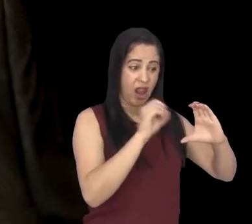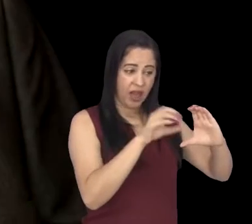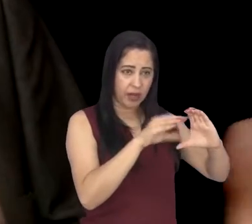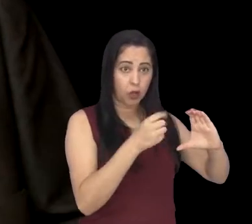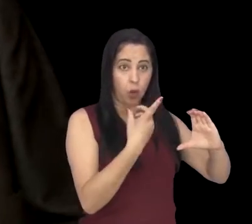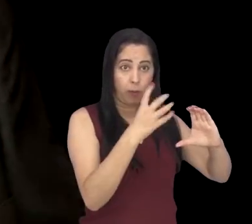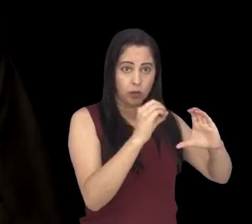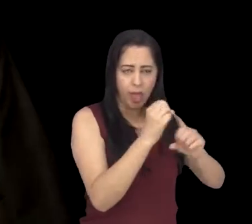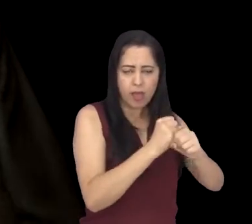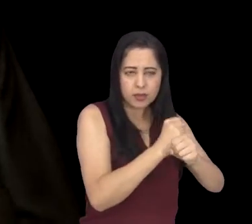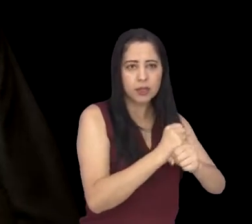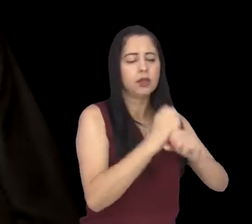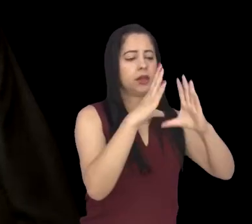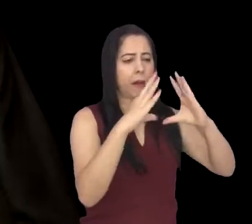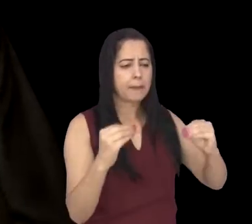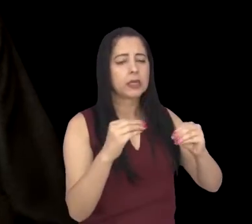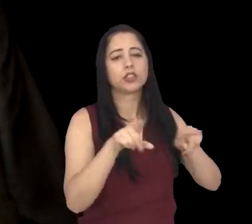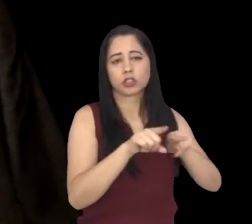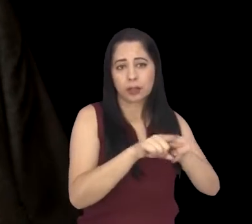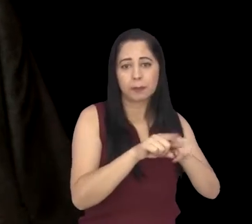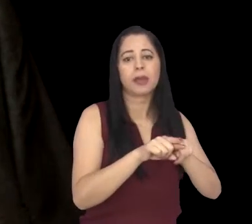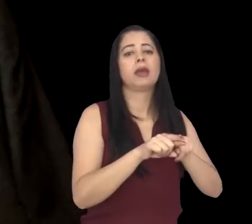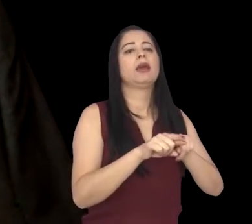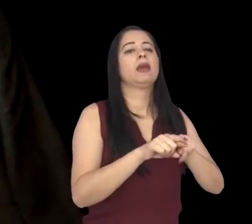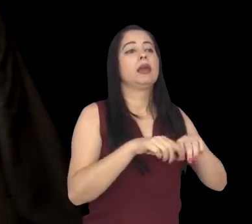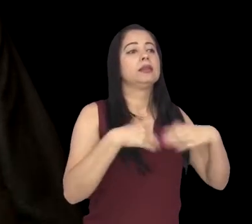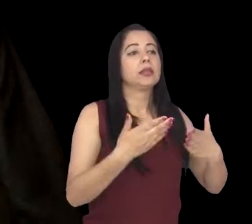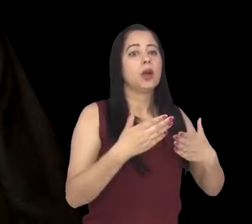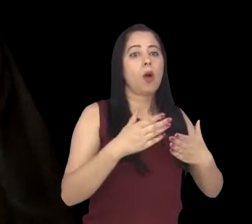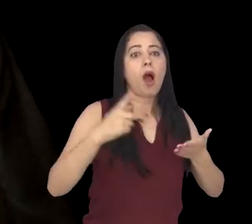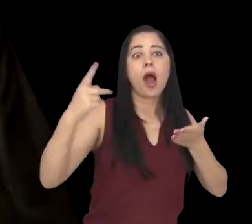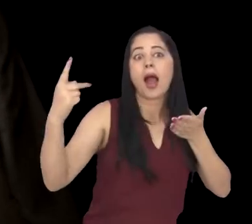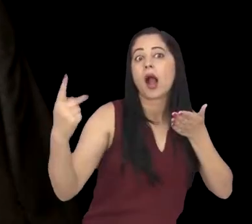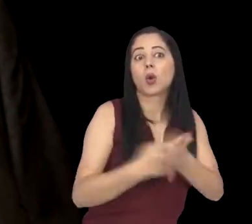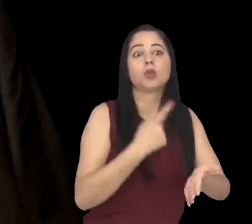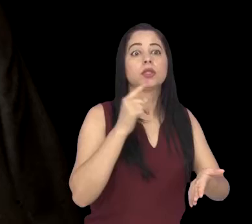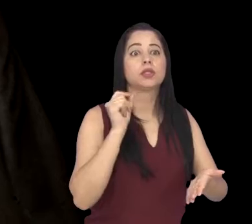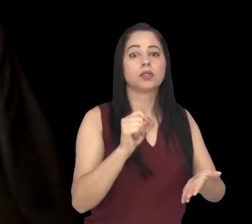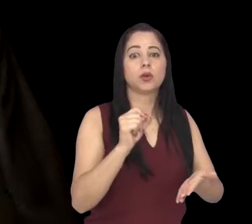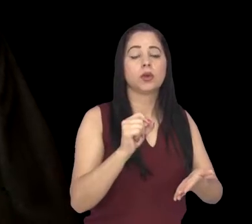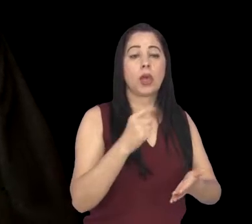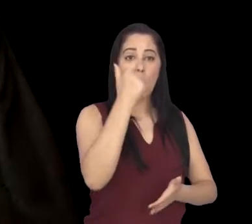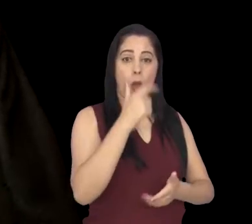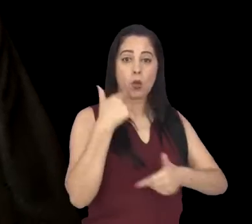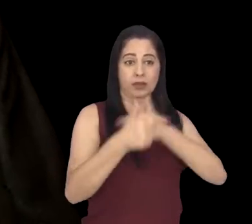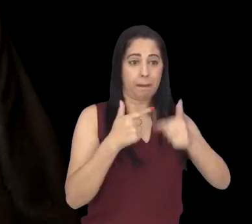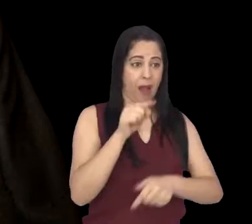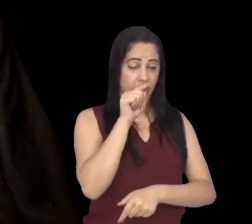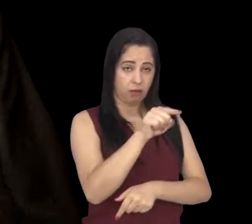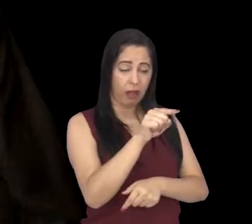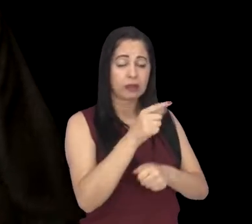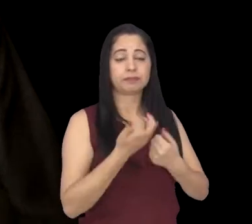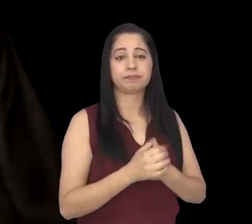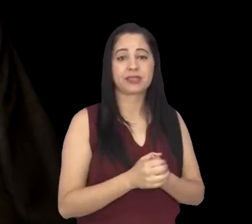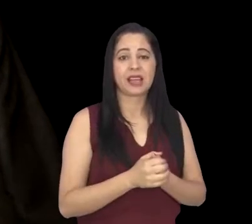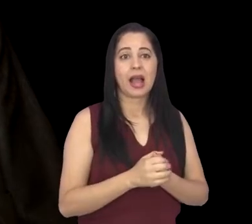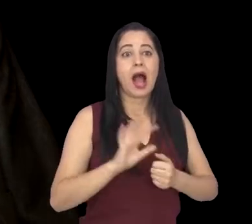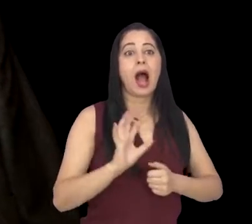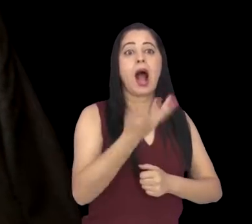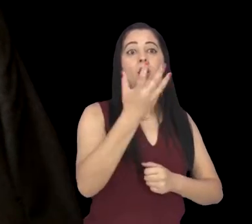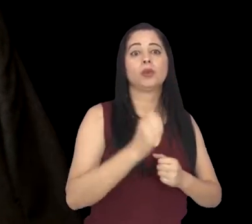10 anos praticamente, Globo, e 20 na Bandeirantes. Aí eu trabalhava na produtora e eu tive